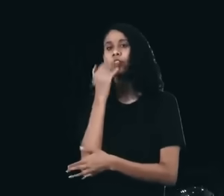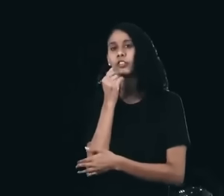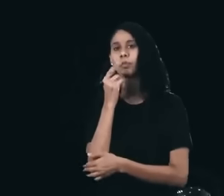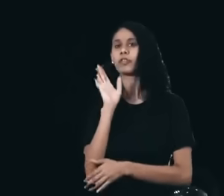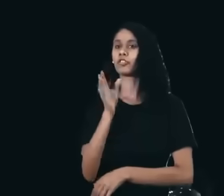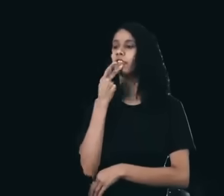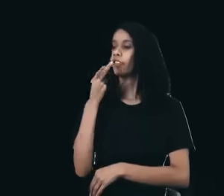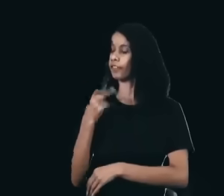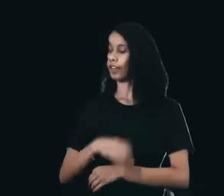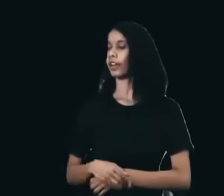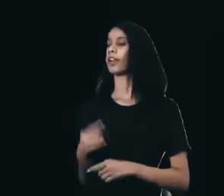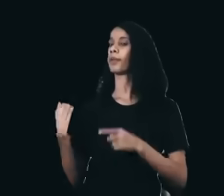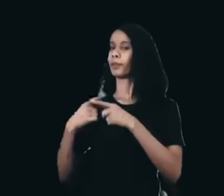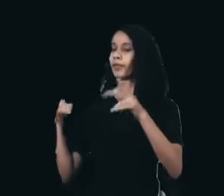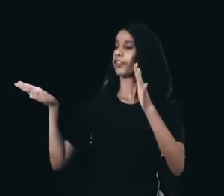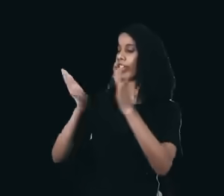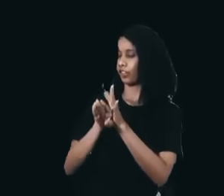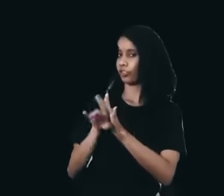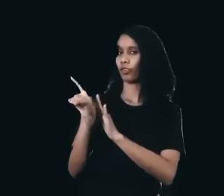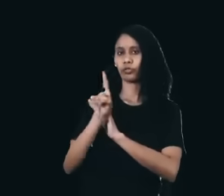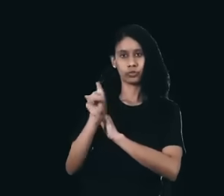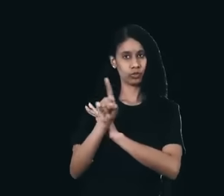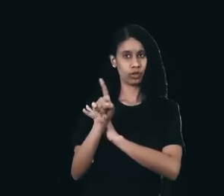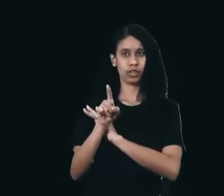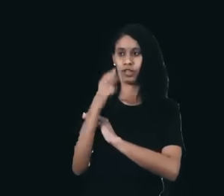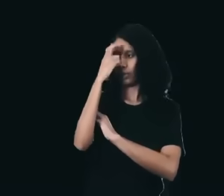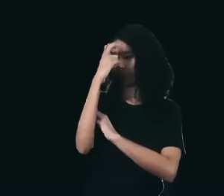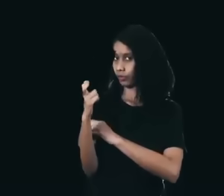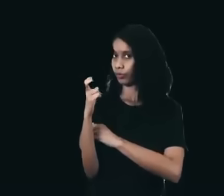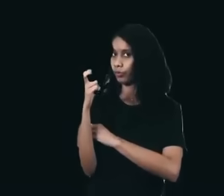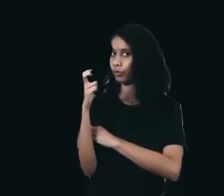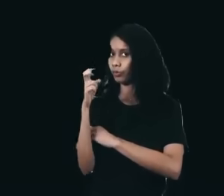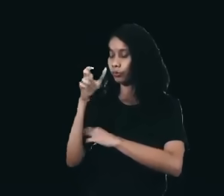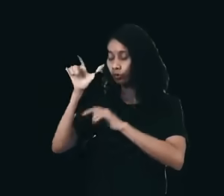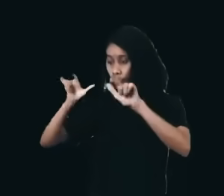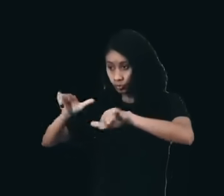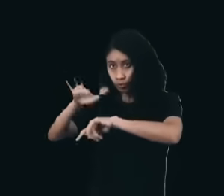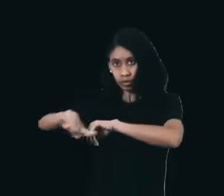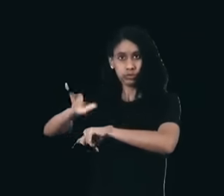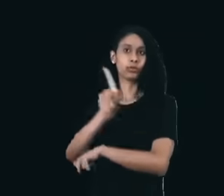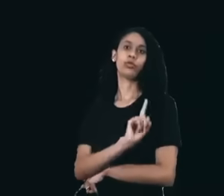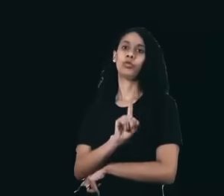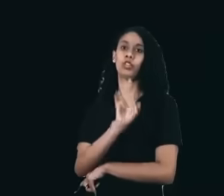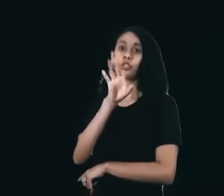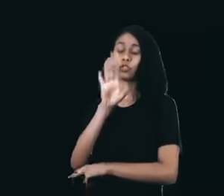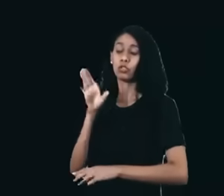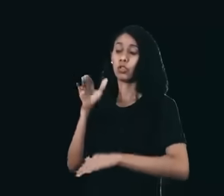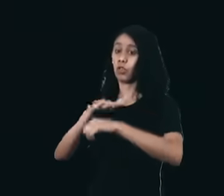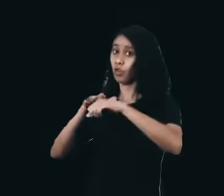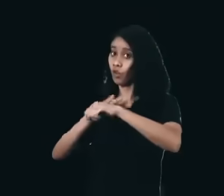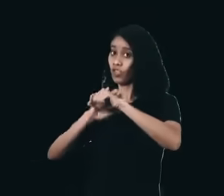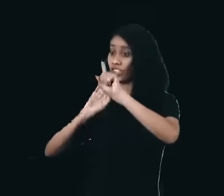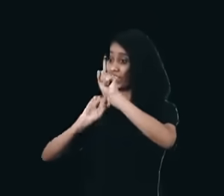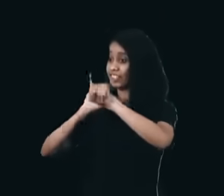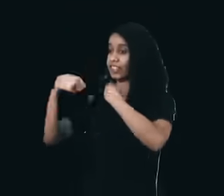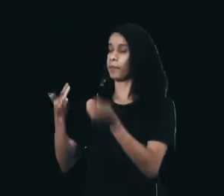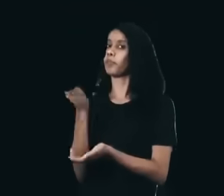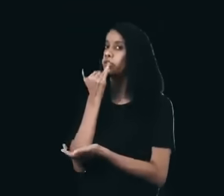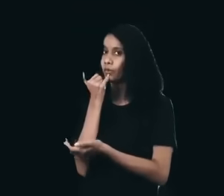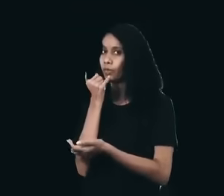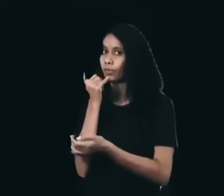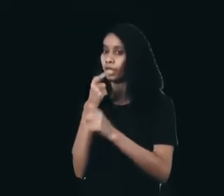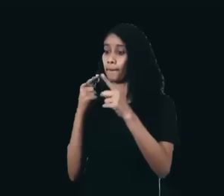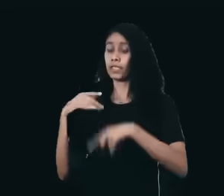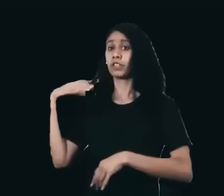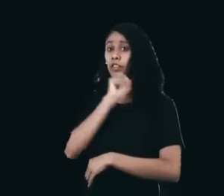logo falando o motivo de estar ali, que aquele não era o culto. A cultura do Oriente. A cultura é que só existia conversação depois da comida. Ele